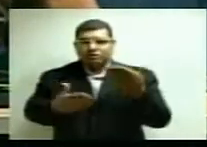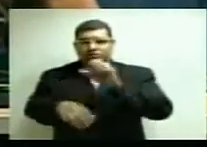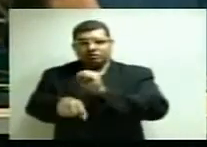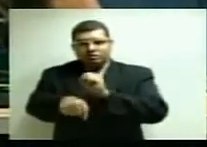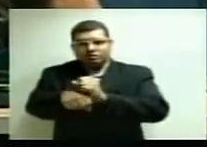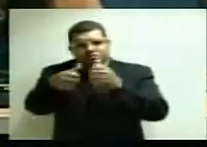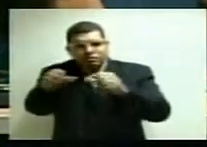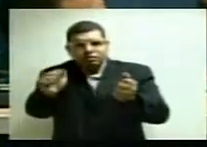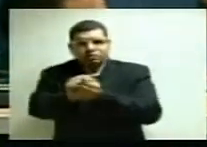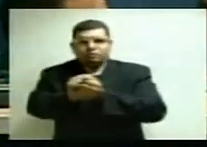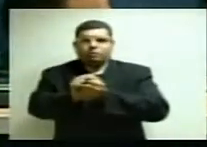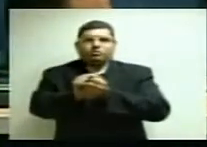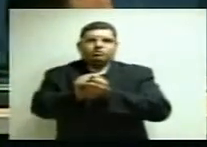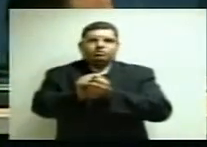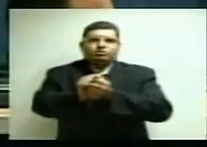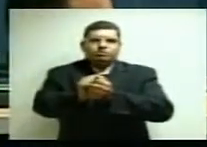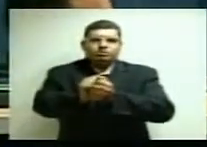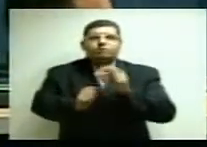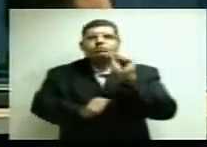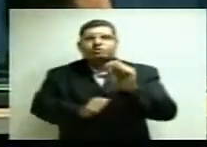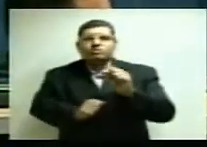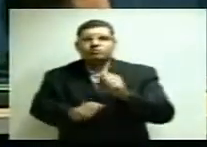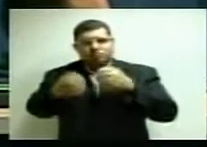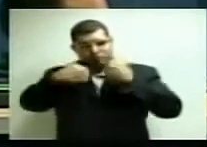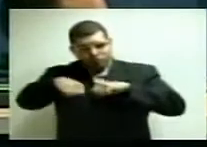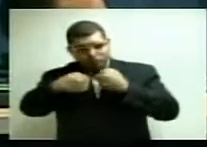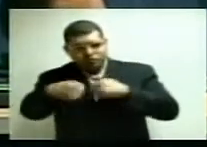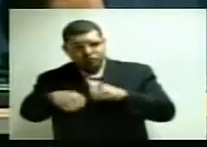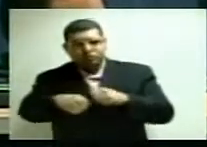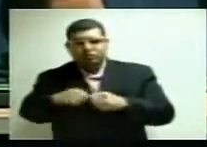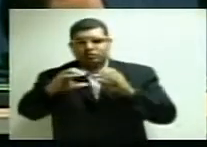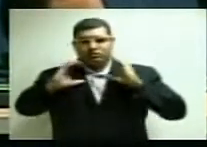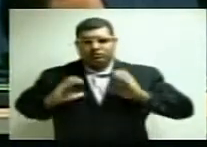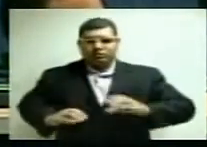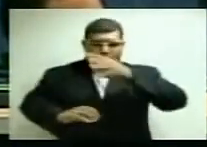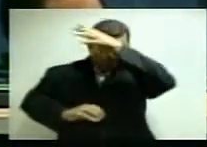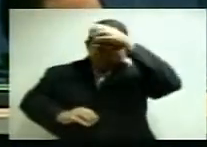está muito, mas muito aquém das necessidades da cidade.